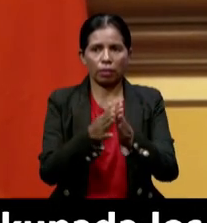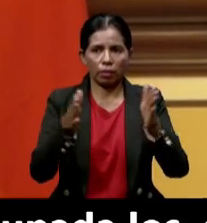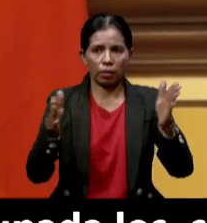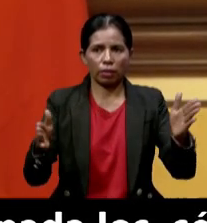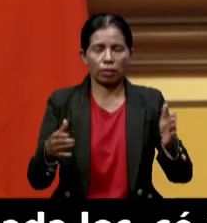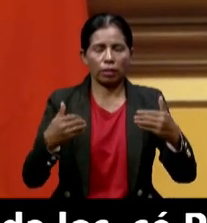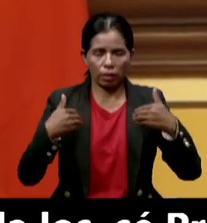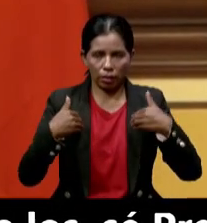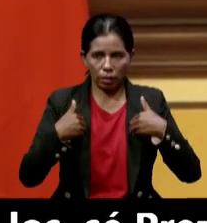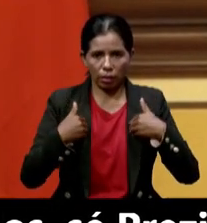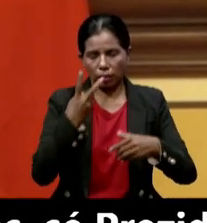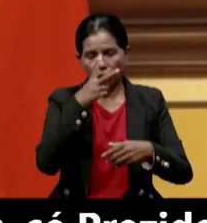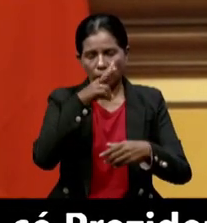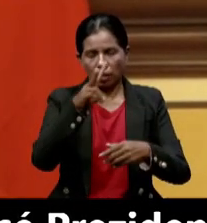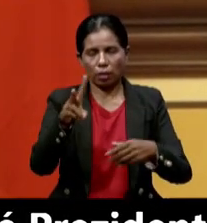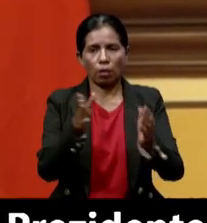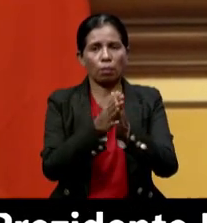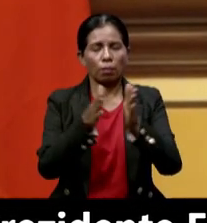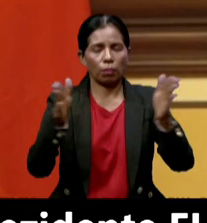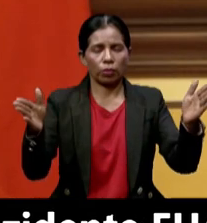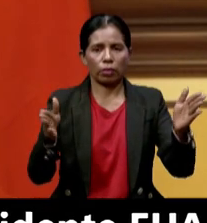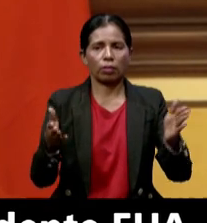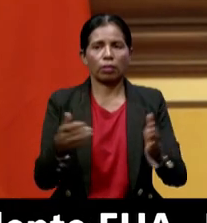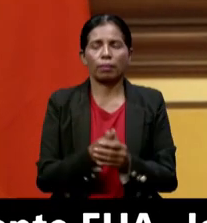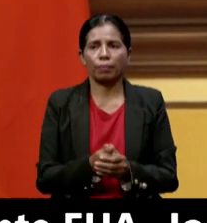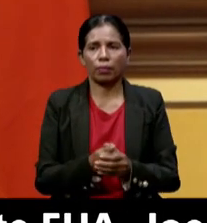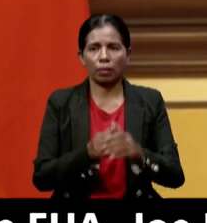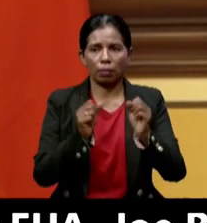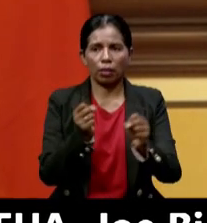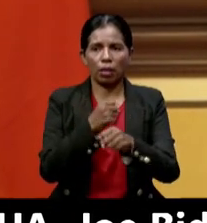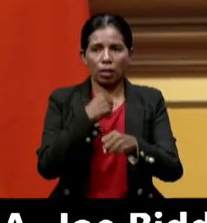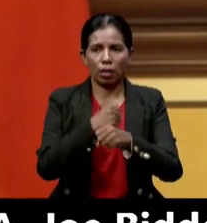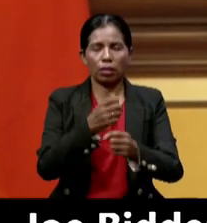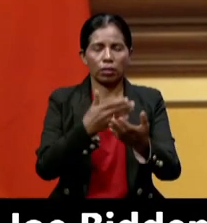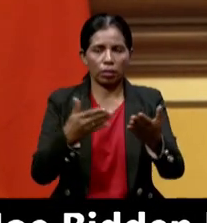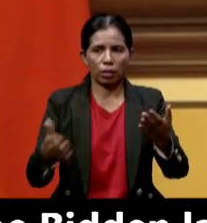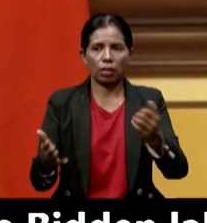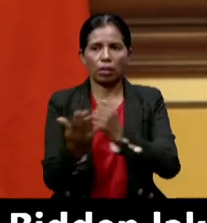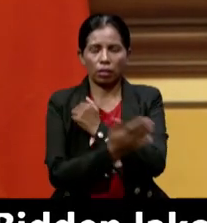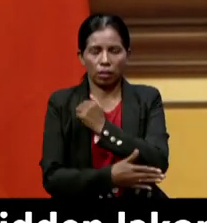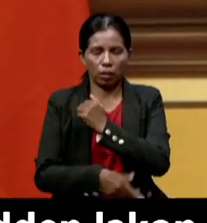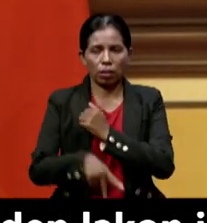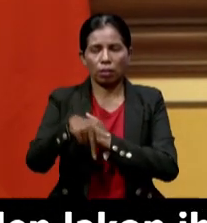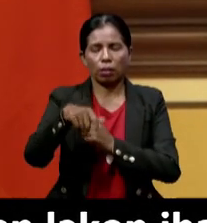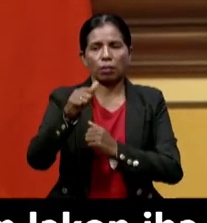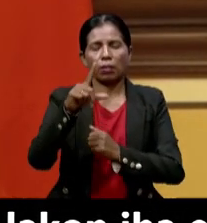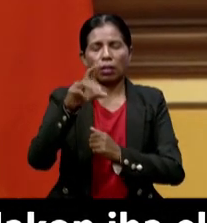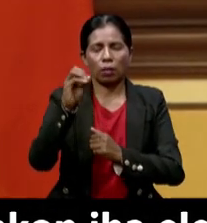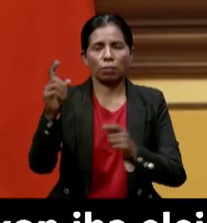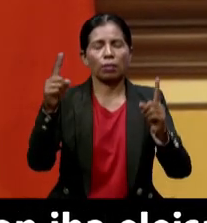não digo, mas é o grande armazém para produtos de países PALOP ou